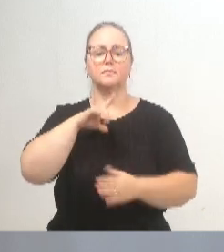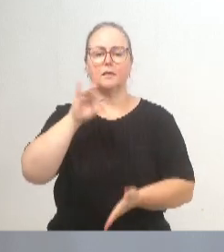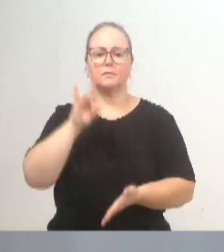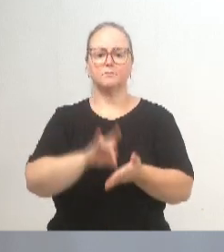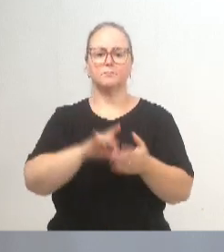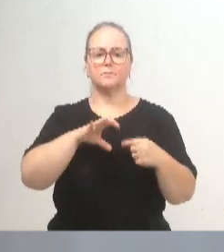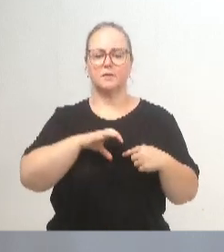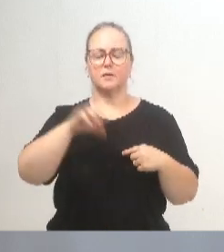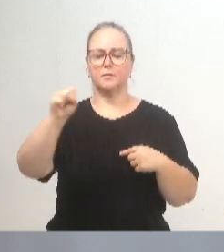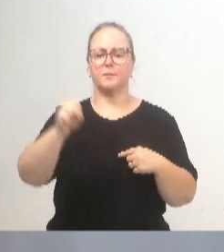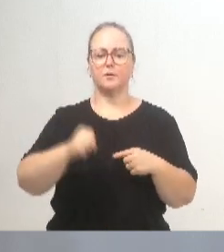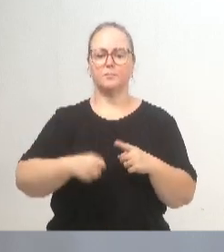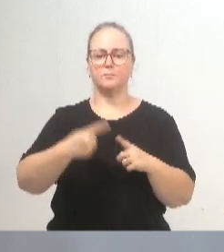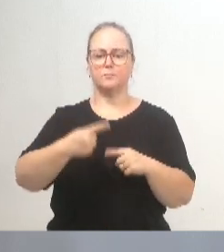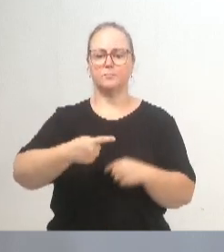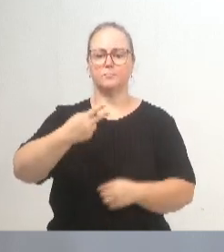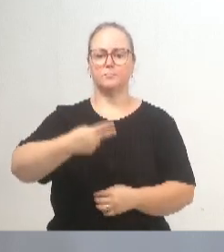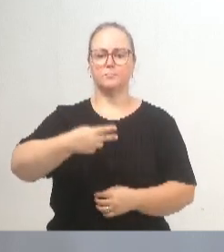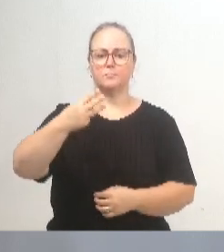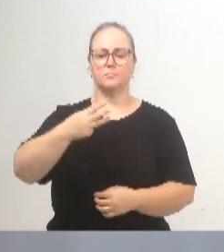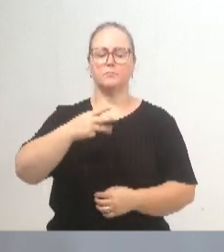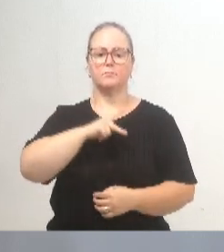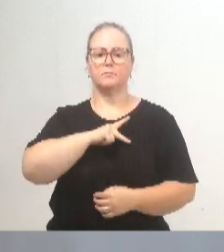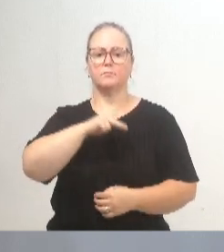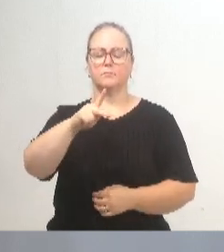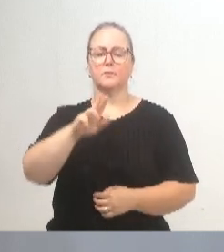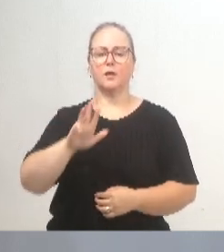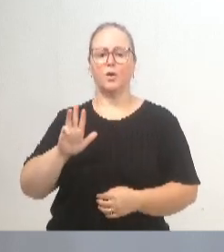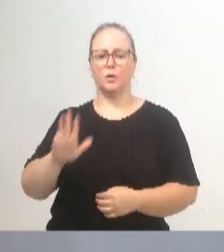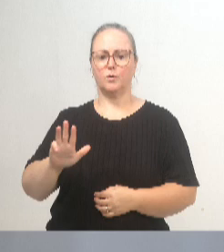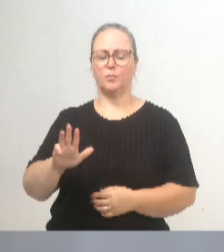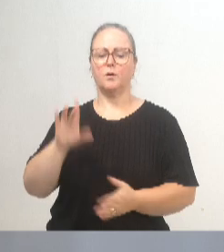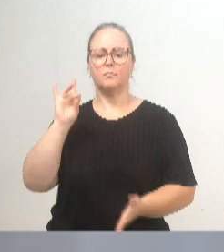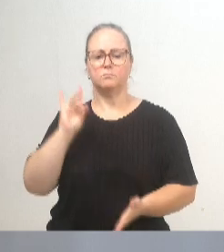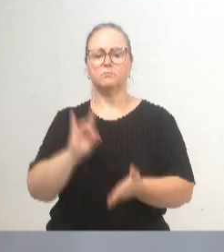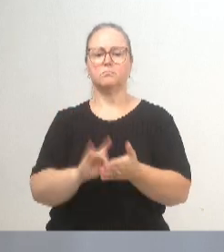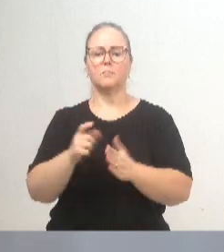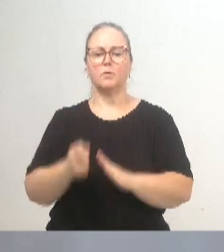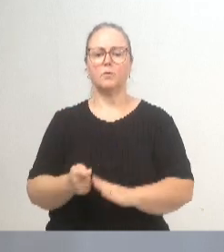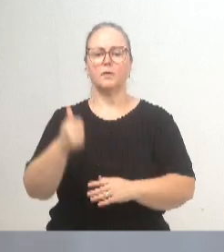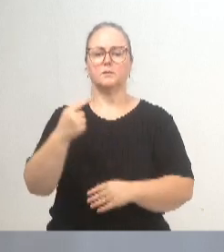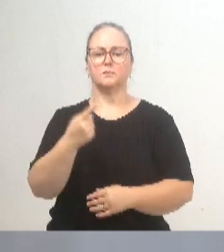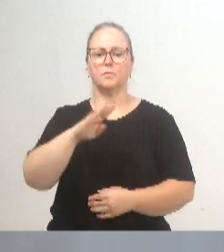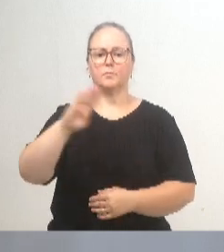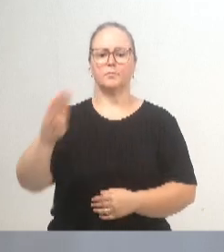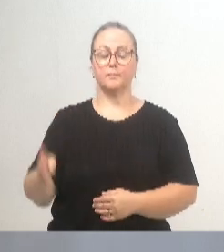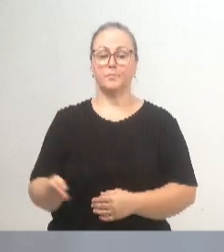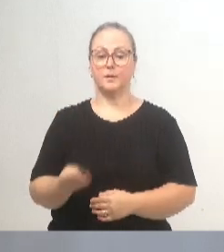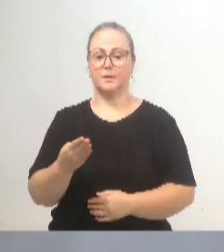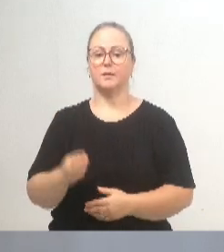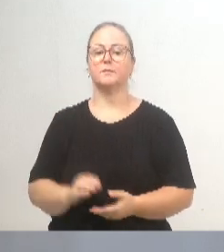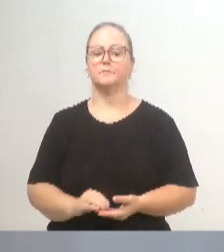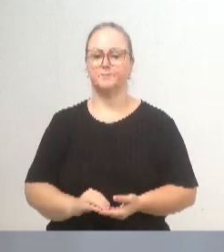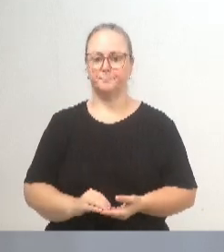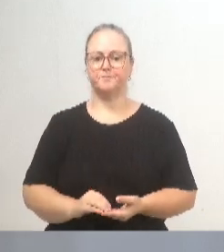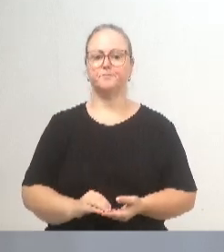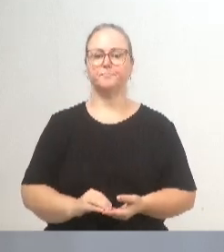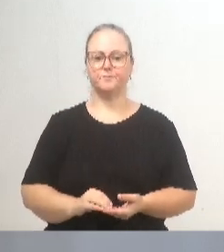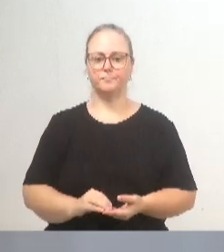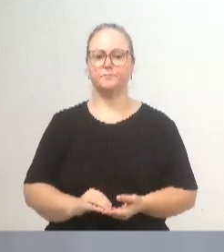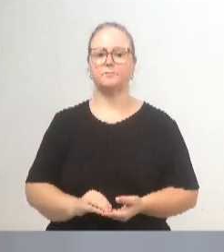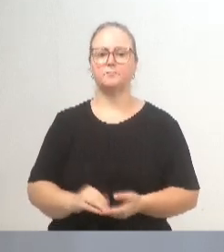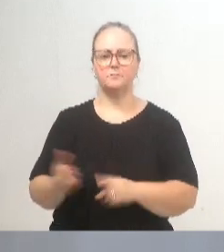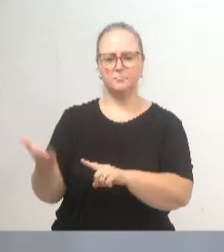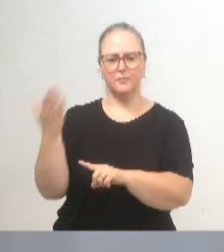Já é o terceiro ano seguido do governo do presidente Lula, com investimento de quase R$1 bilhão, vereador Adriano, enquanto eles